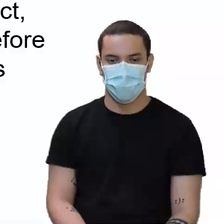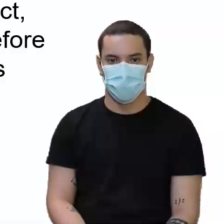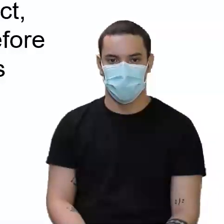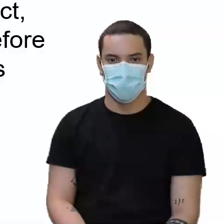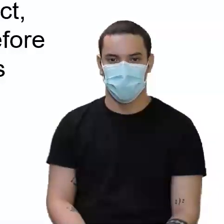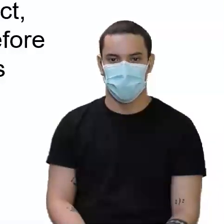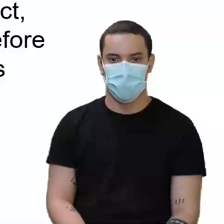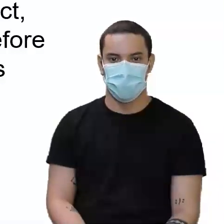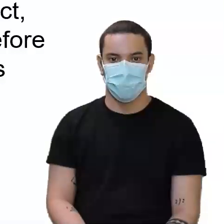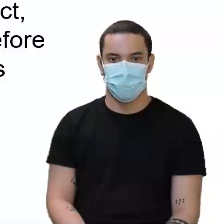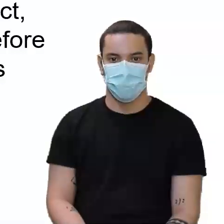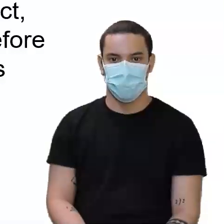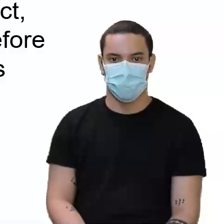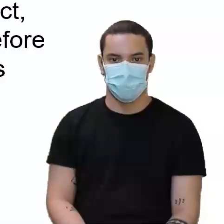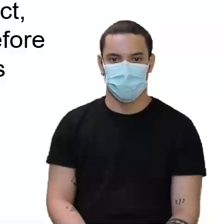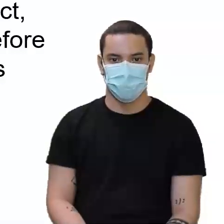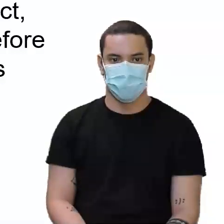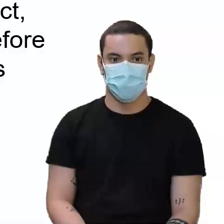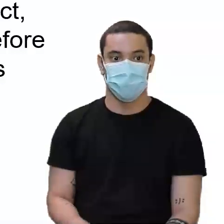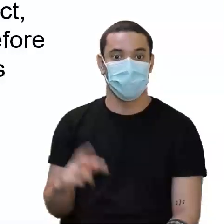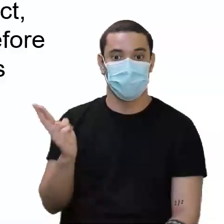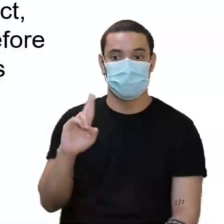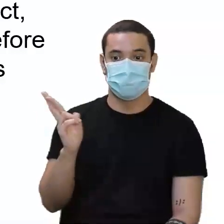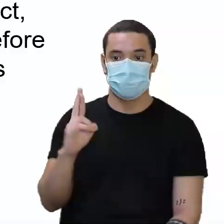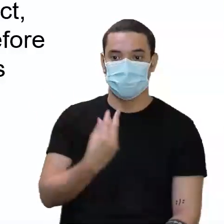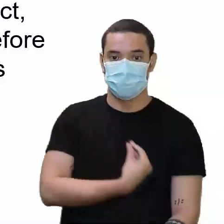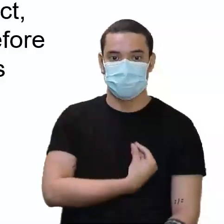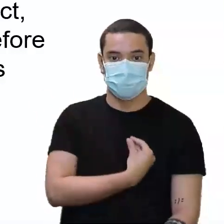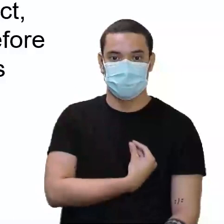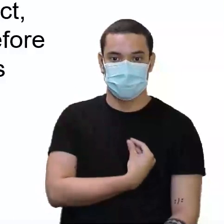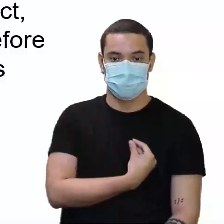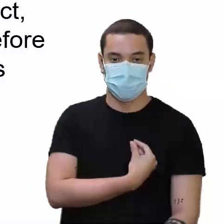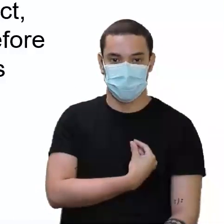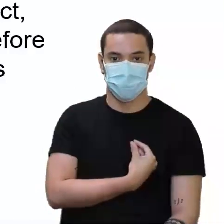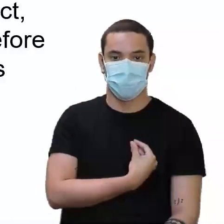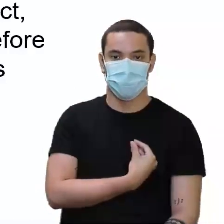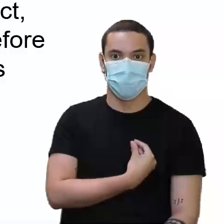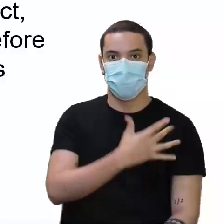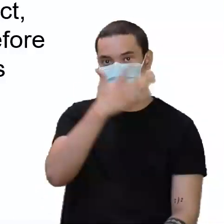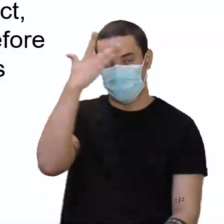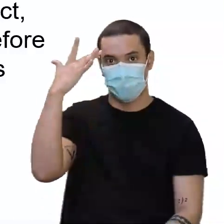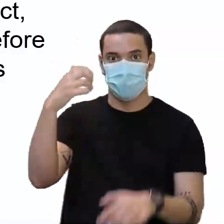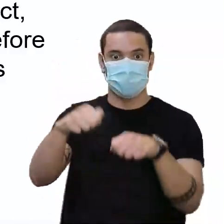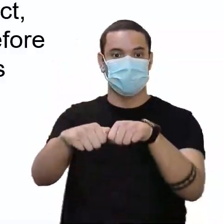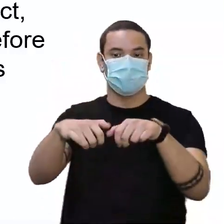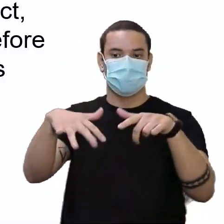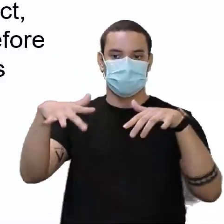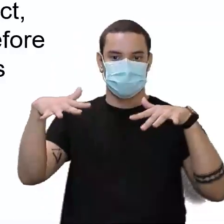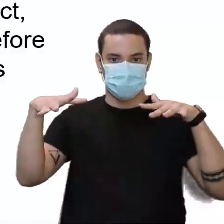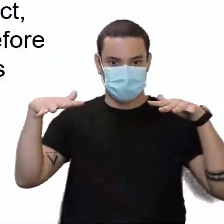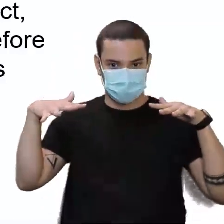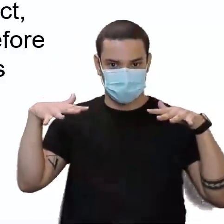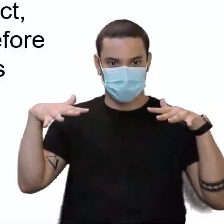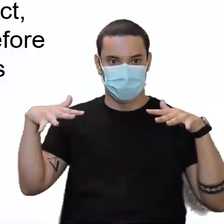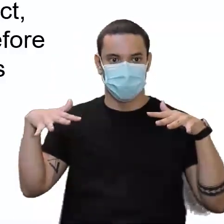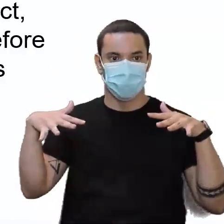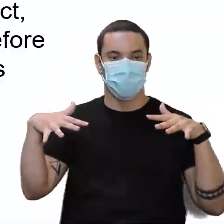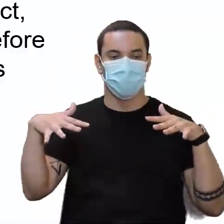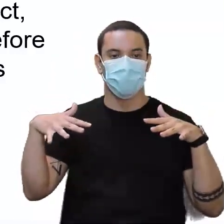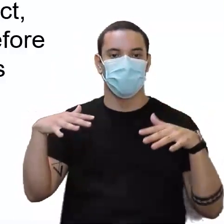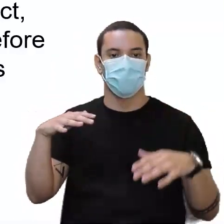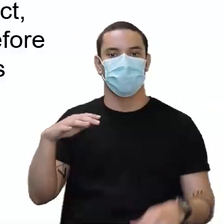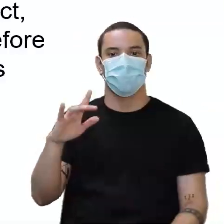audience. Olha aí, quem estava na audiência, não é audiência, o que é a plateia, audience, plateia.